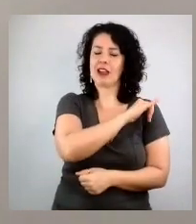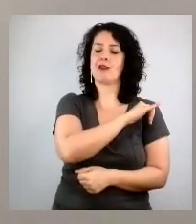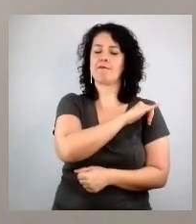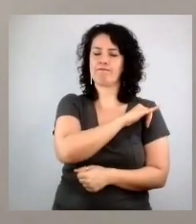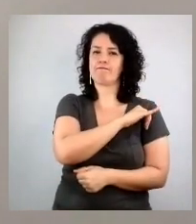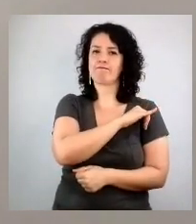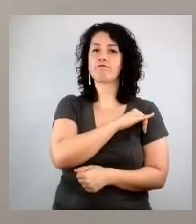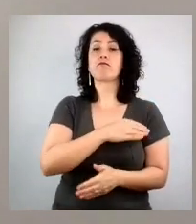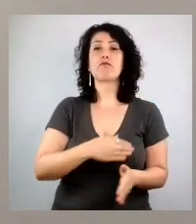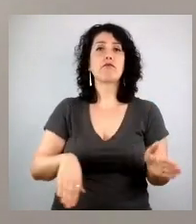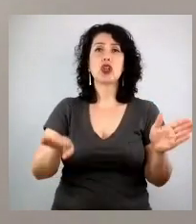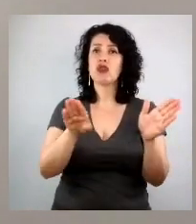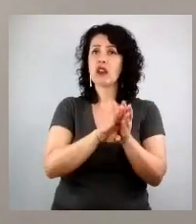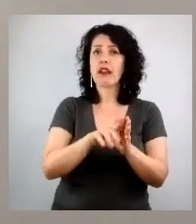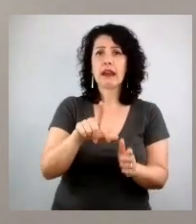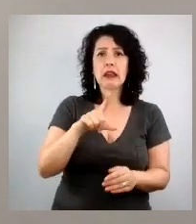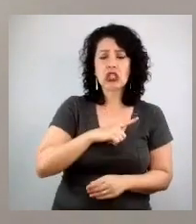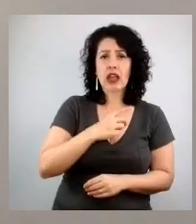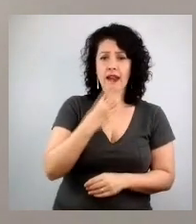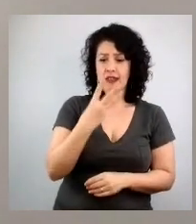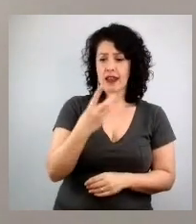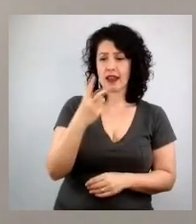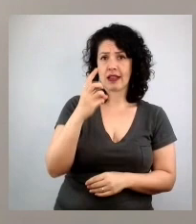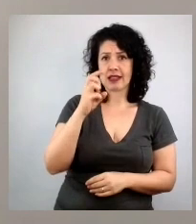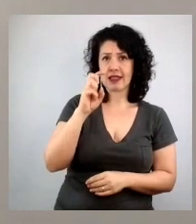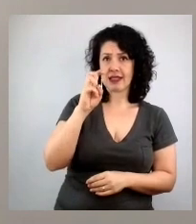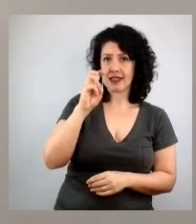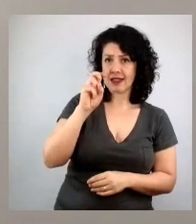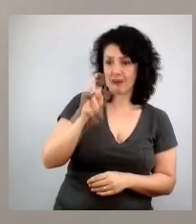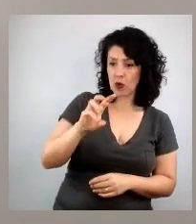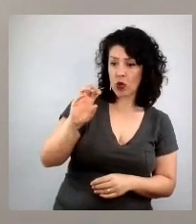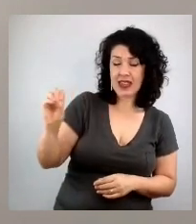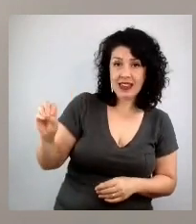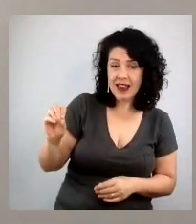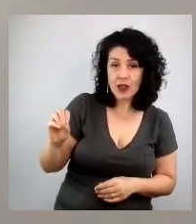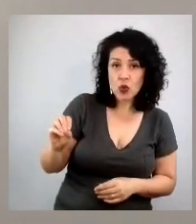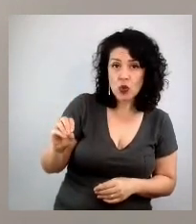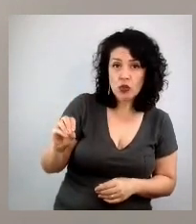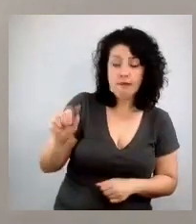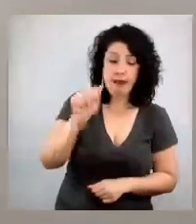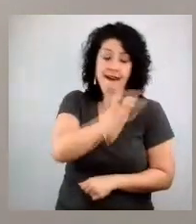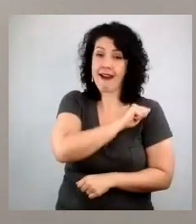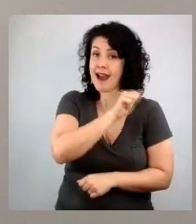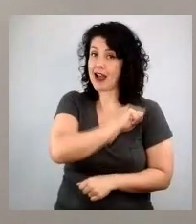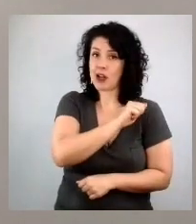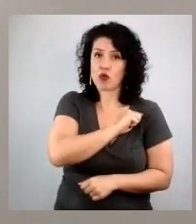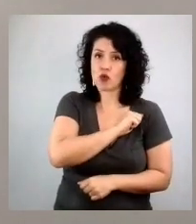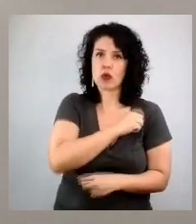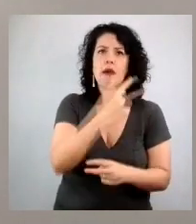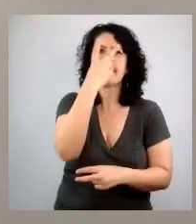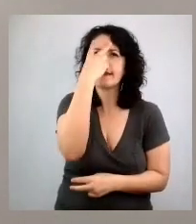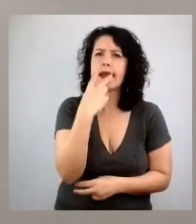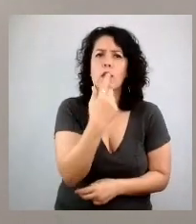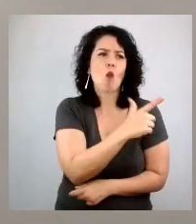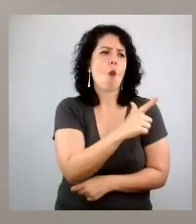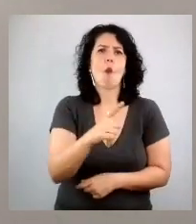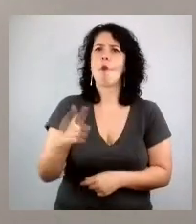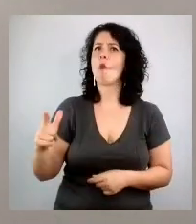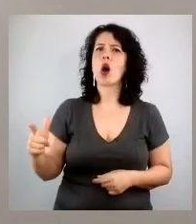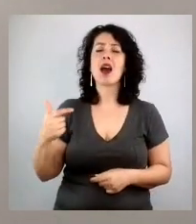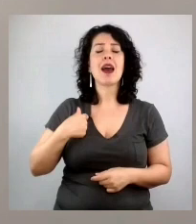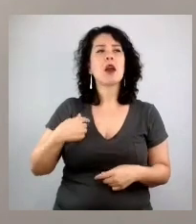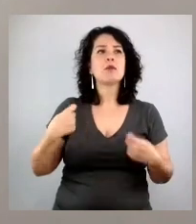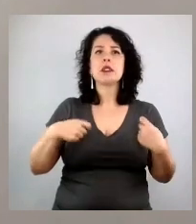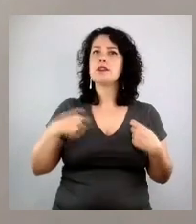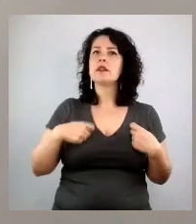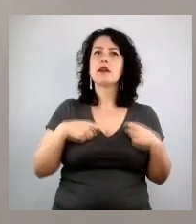alunos e nenhuma aluna cega, então, assim, foi uma loucura. Tive que ensinar muita coisa